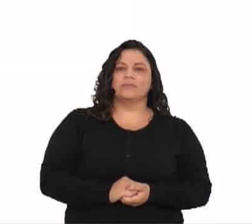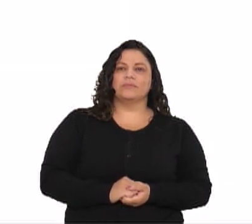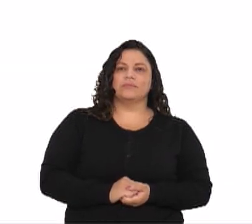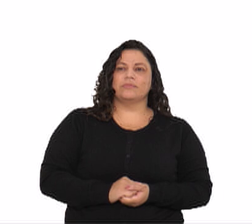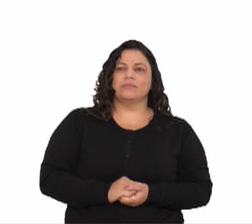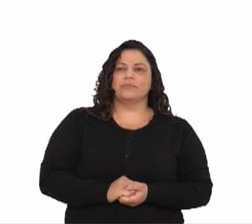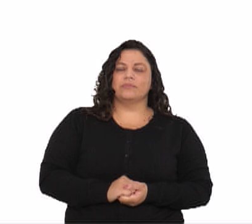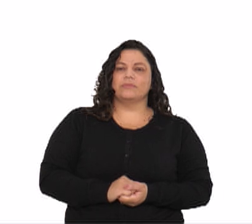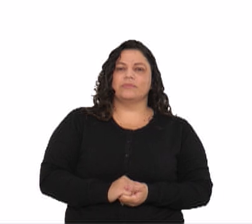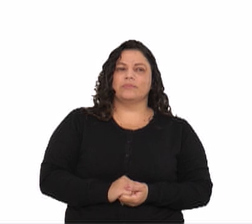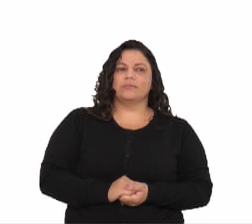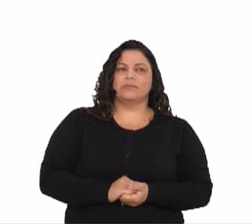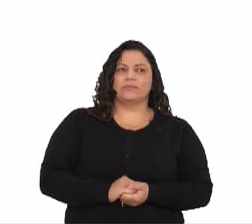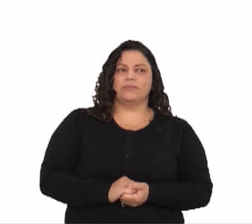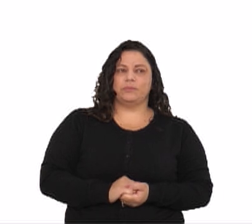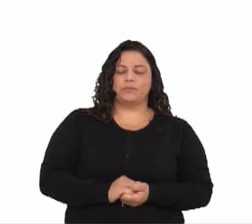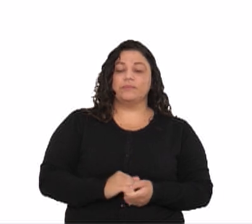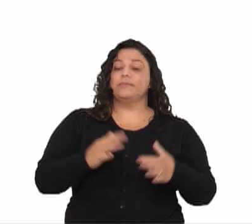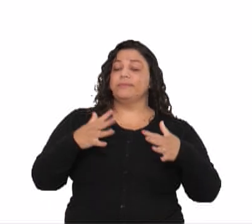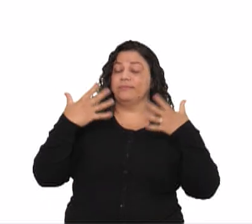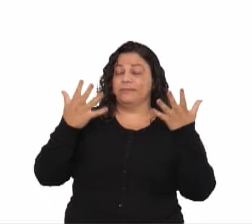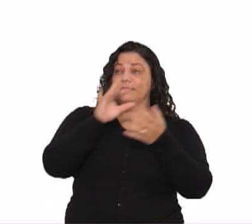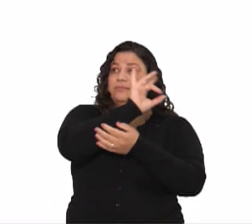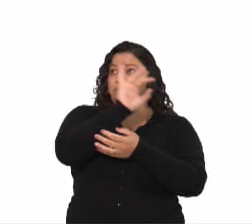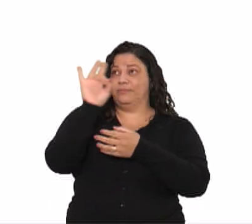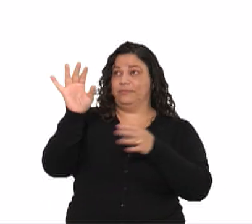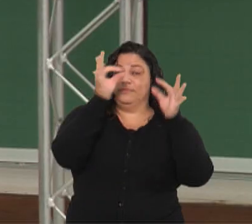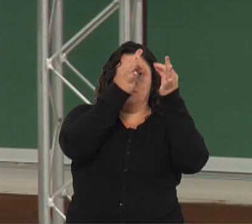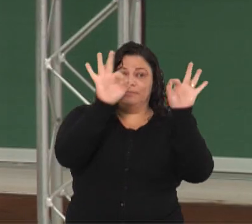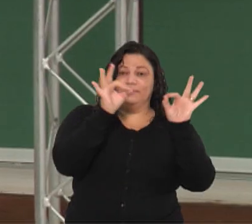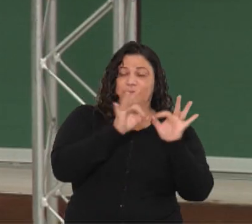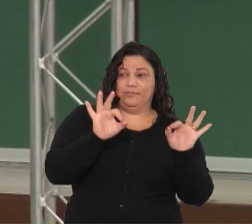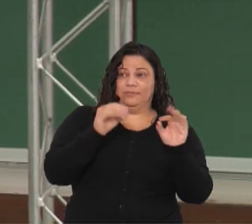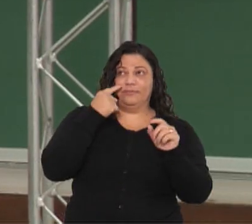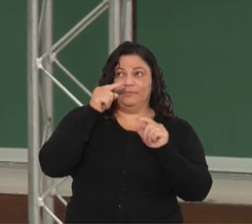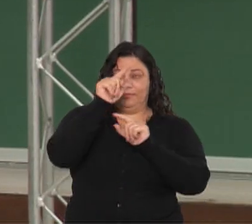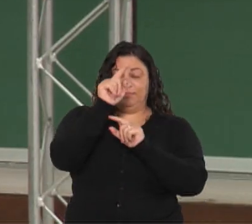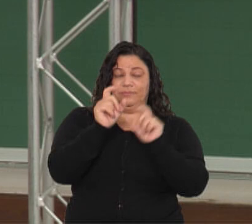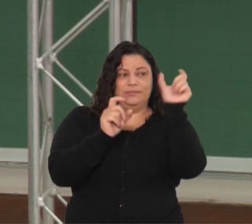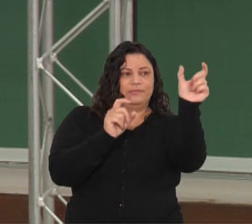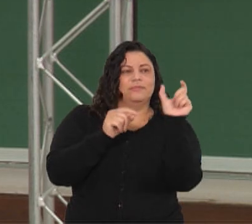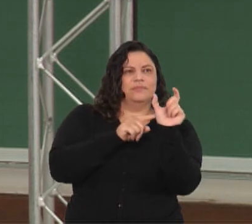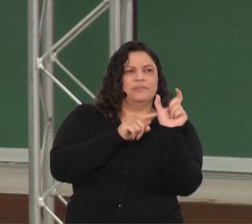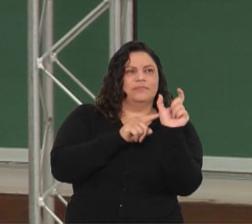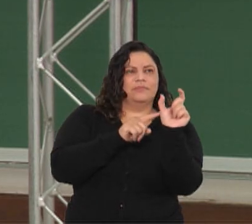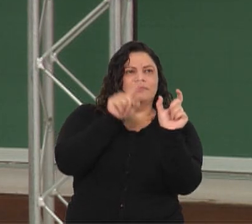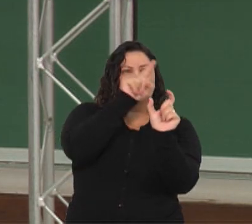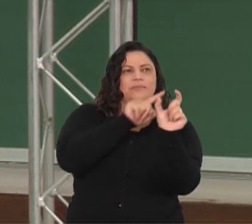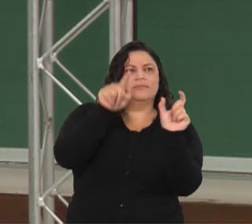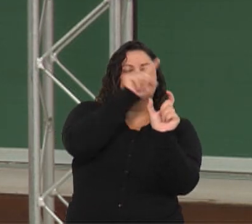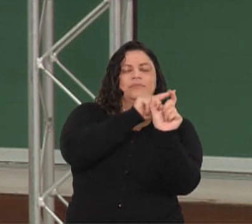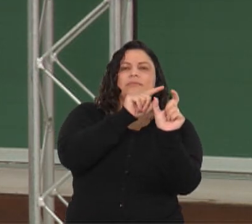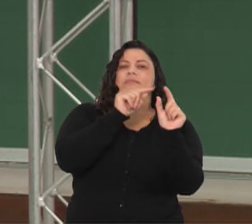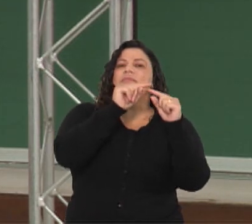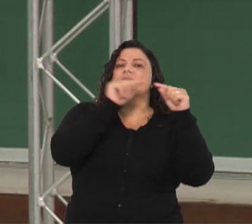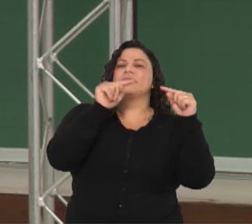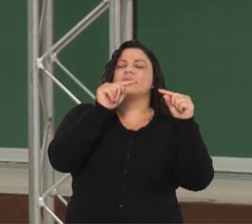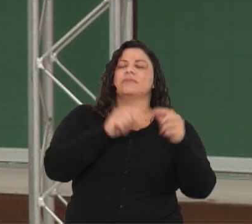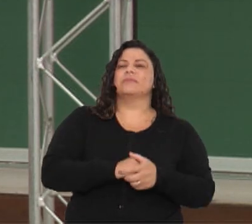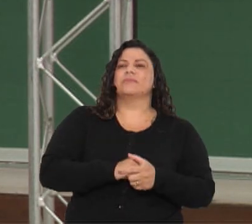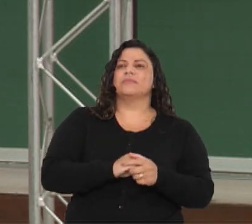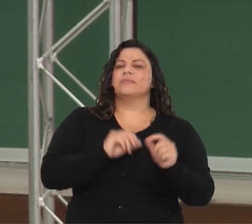bom, que é ruim, eu posso usar qualquer uma delas que o significado, o sentido do que eu falar vai ser o mesmo. O próximo aqui temos